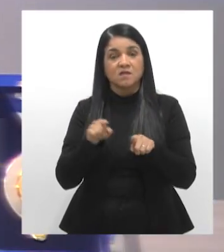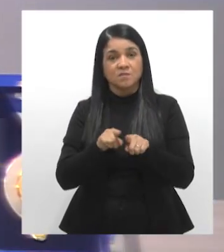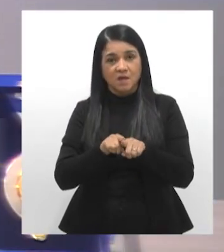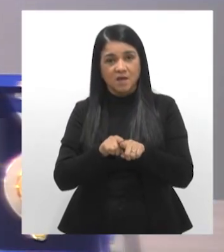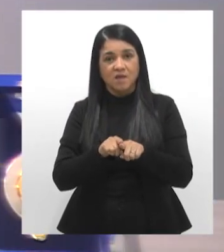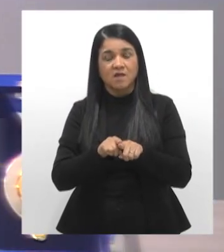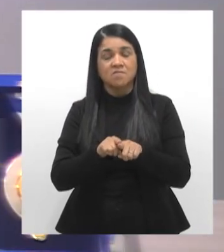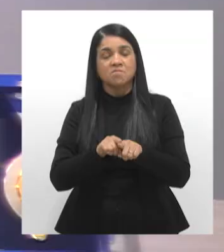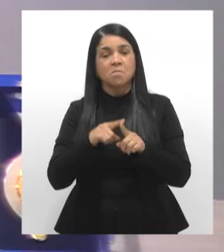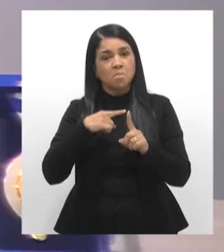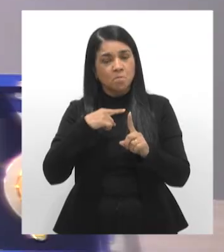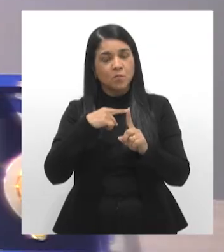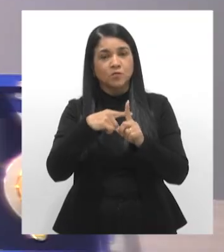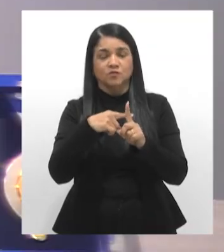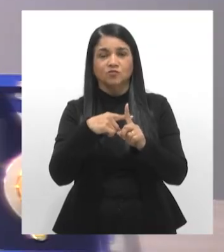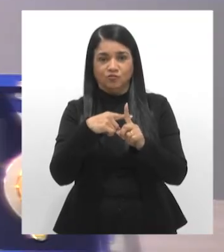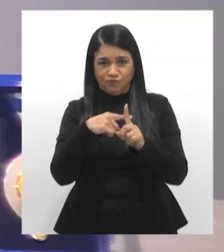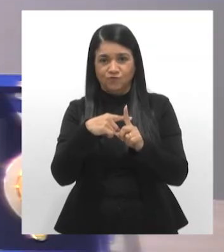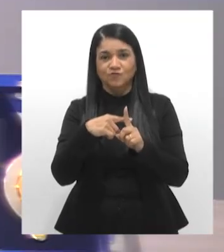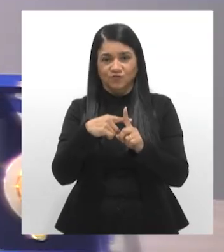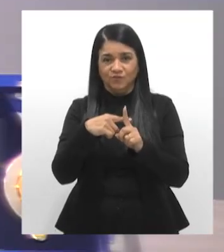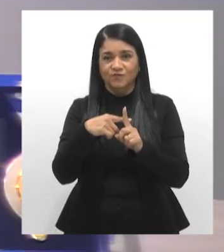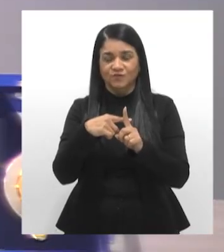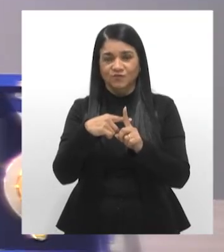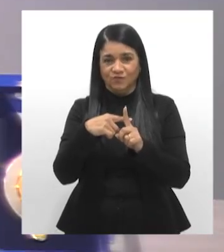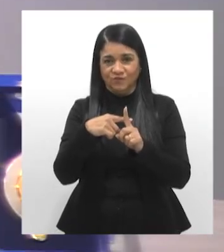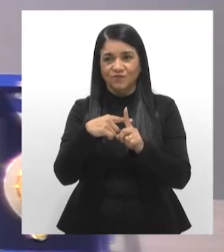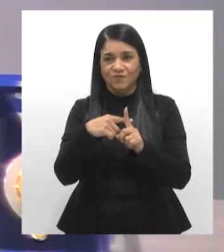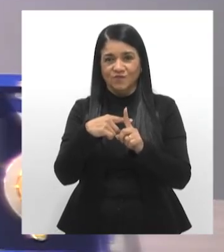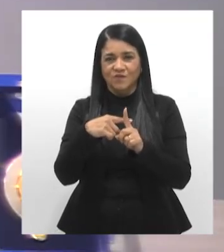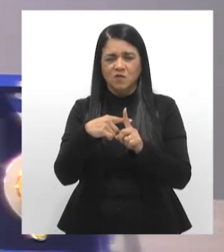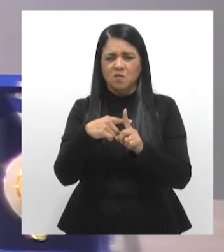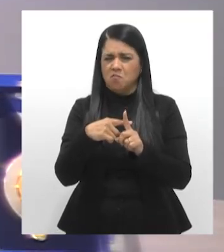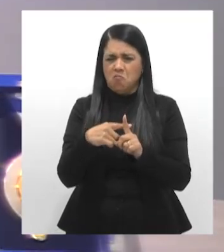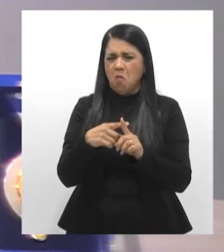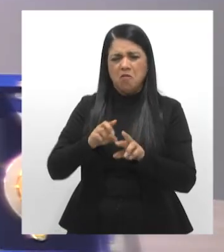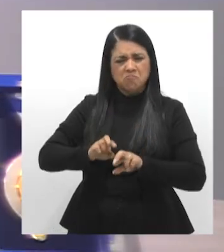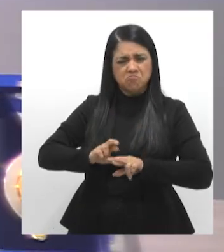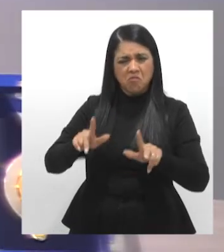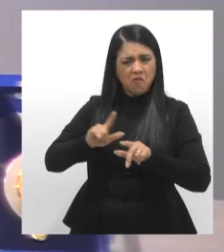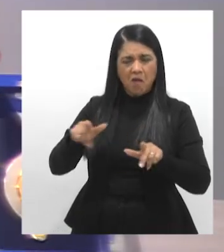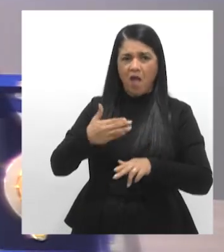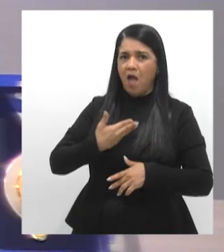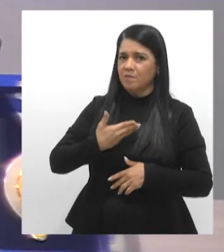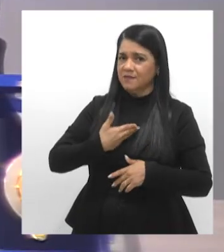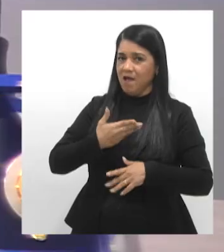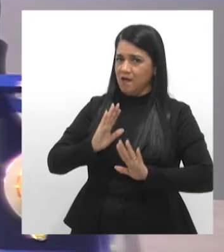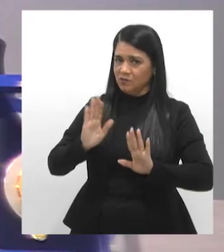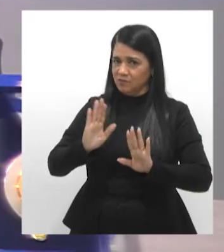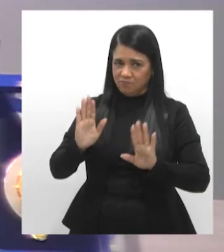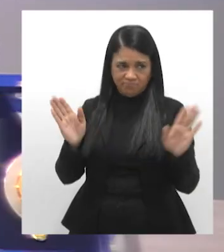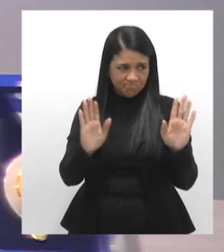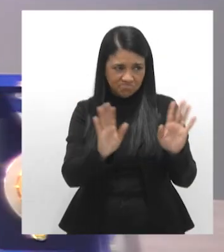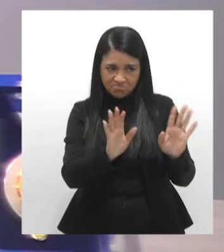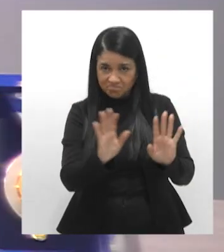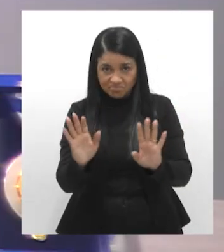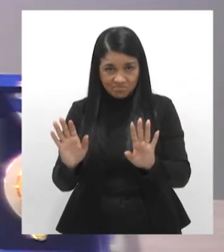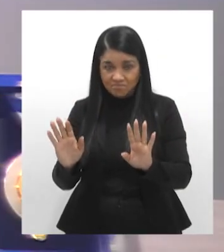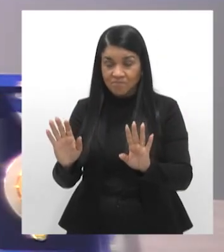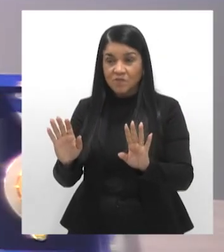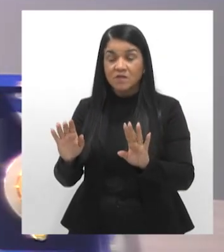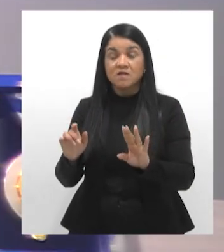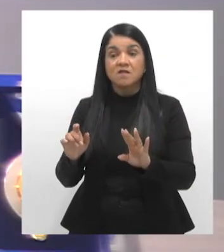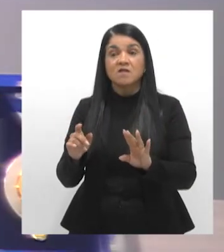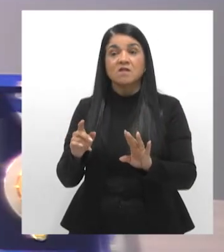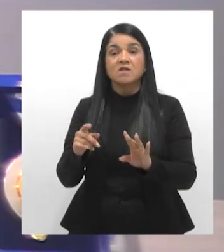extremamente positiva. E não é por amizade absolutamente ninguém. Tanto